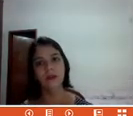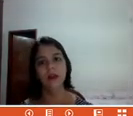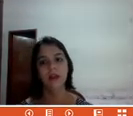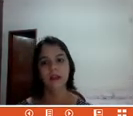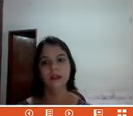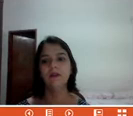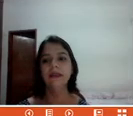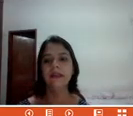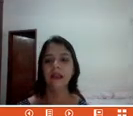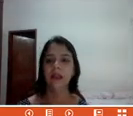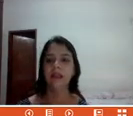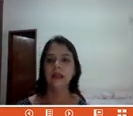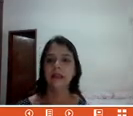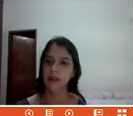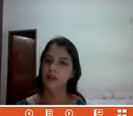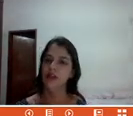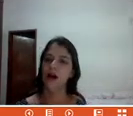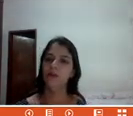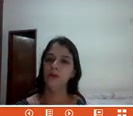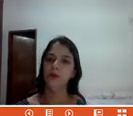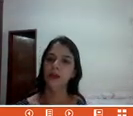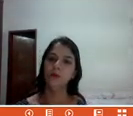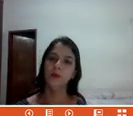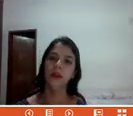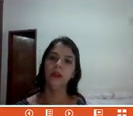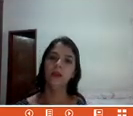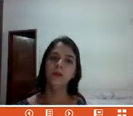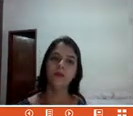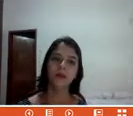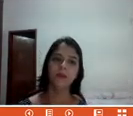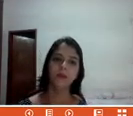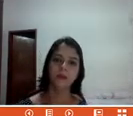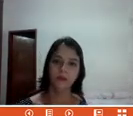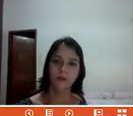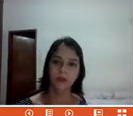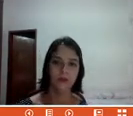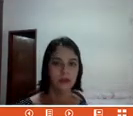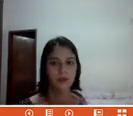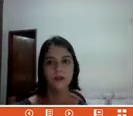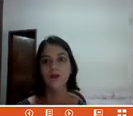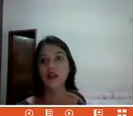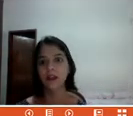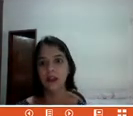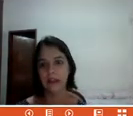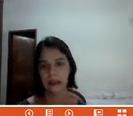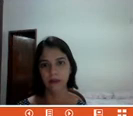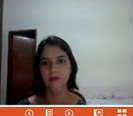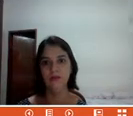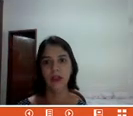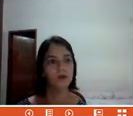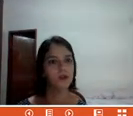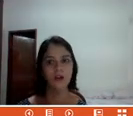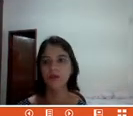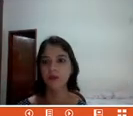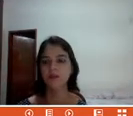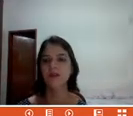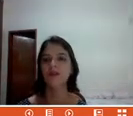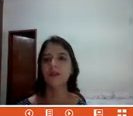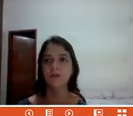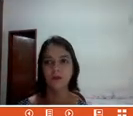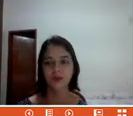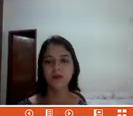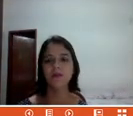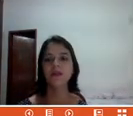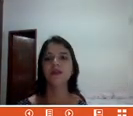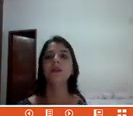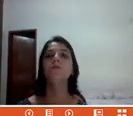enquanto estão ali inseridas na sala de aula. Por quê? Porque nem o professor, não estou generalizando, temos ótimos professores,